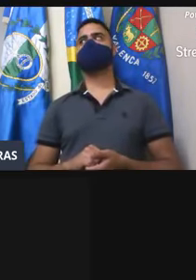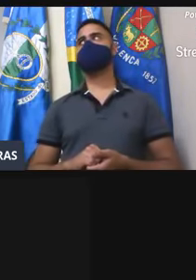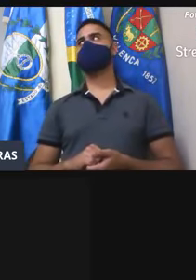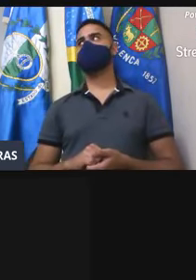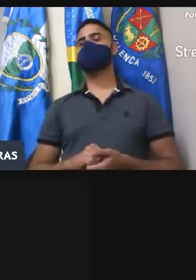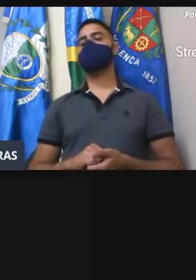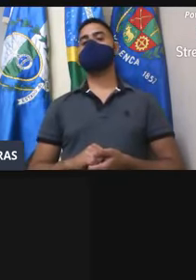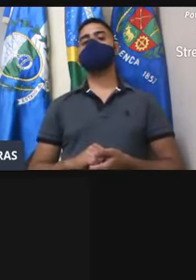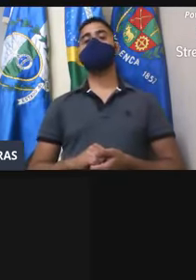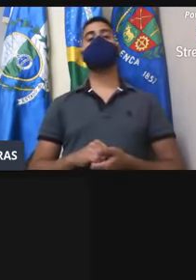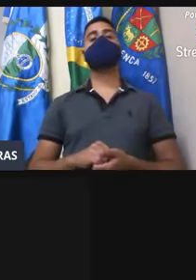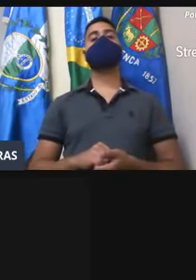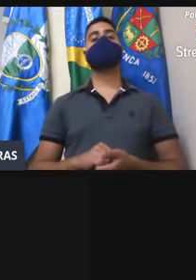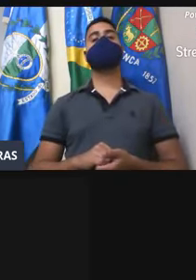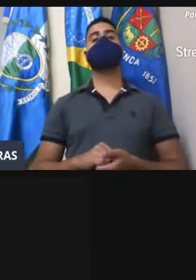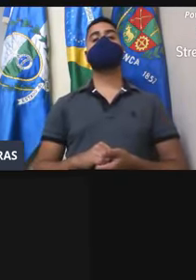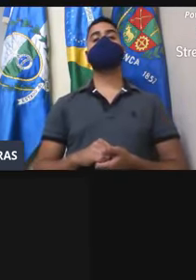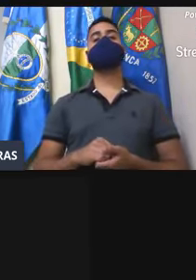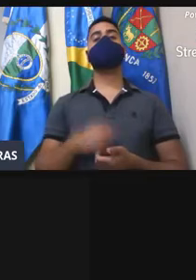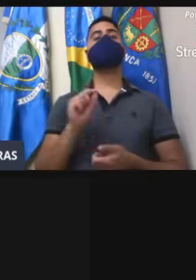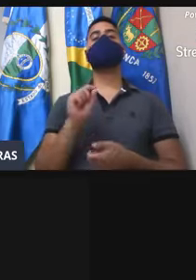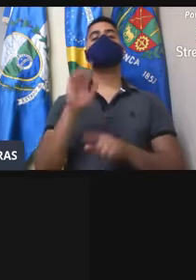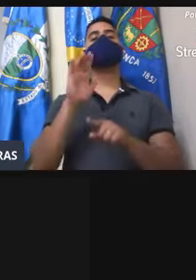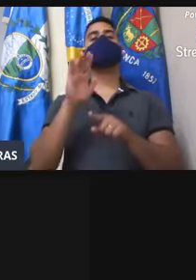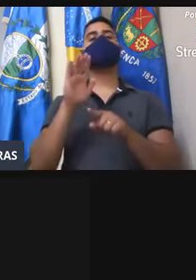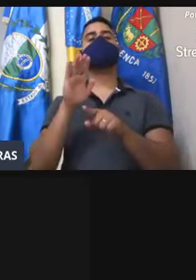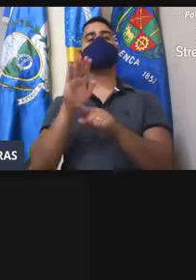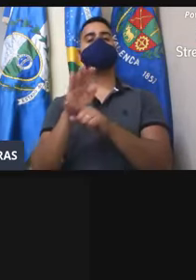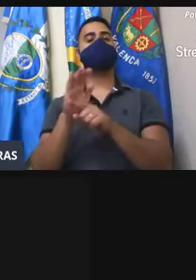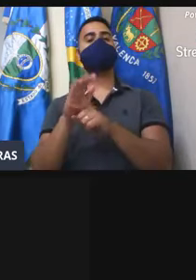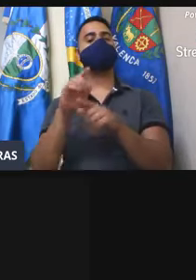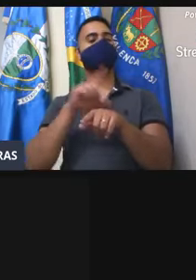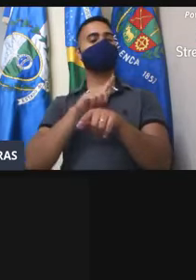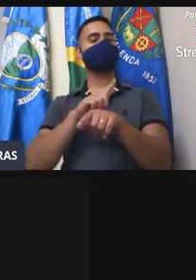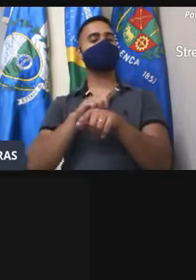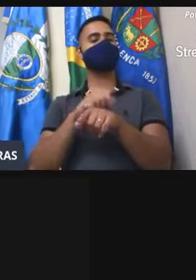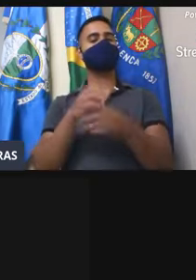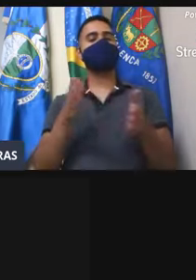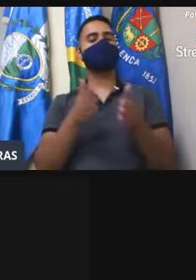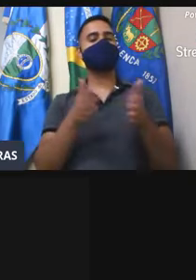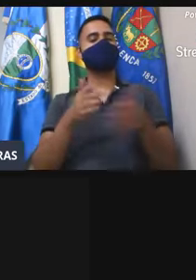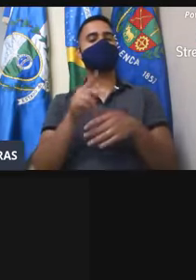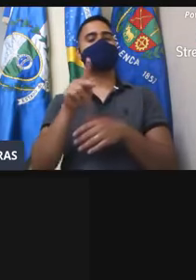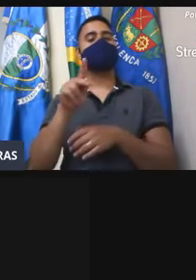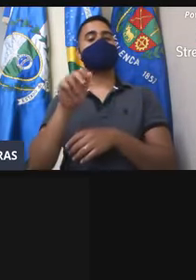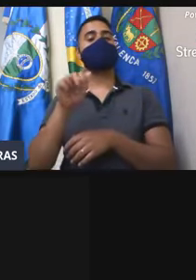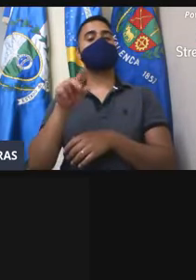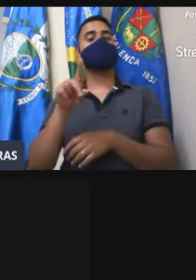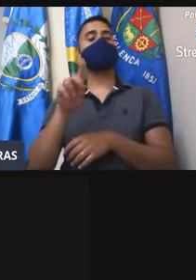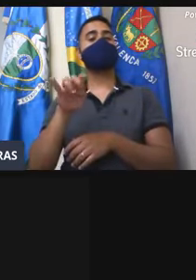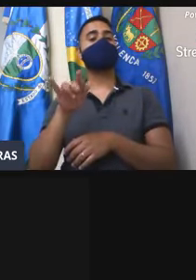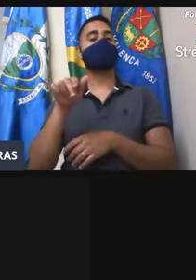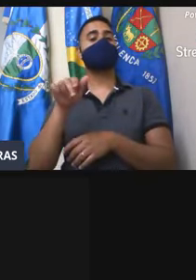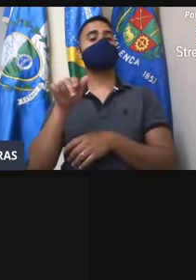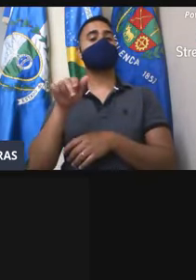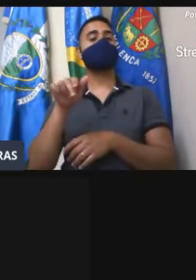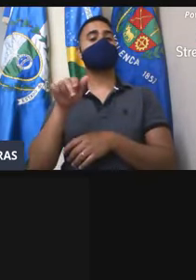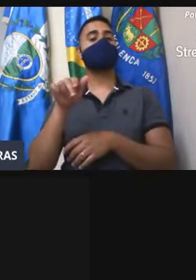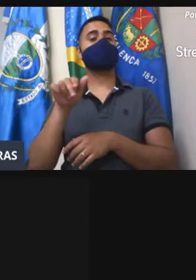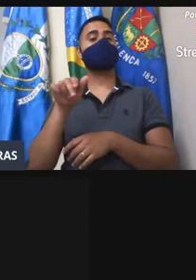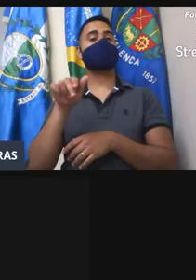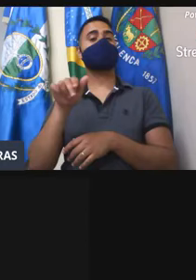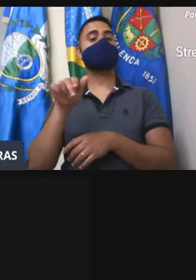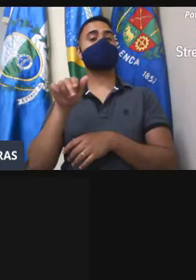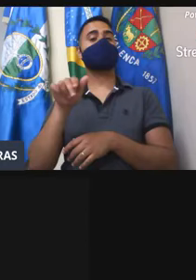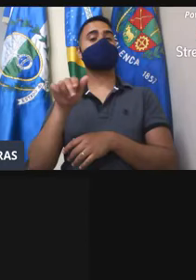Com relação aos benefícios eventuais nesse período de pandemia, né, do nosso trabalho, do dia 13 de abril